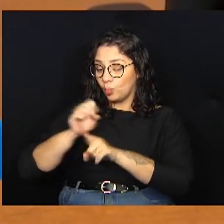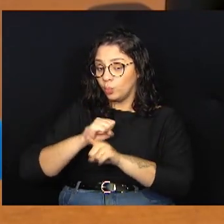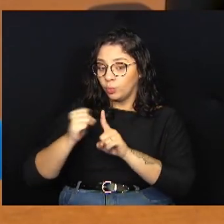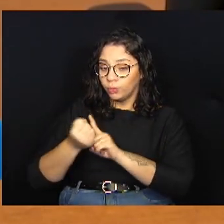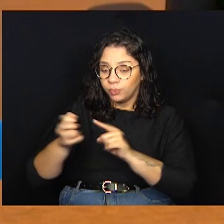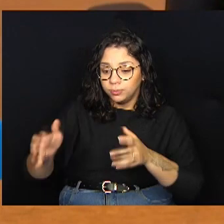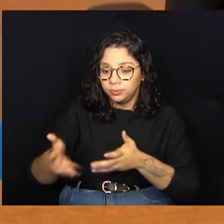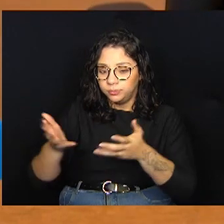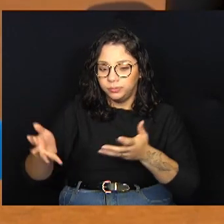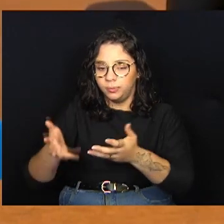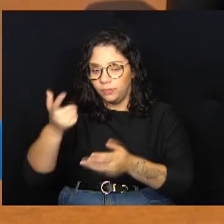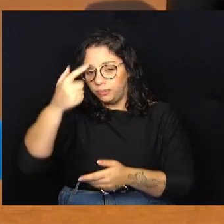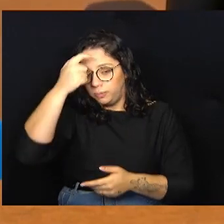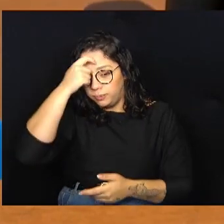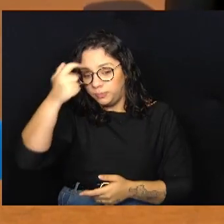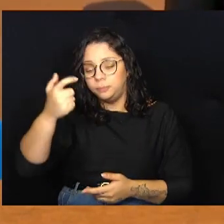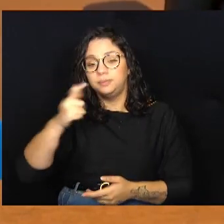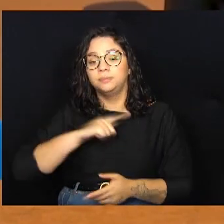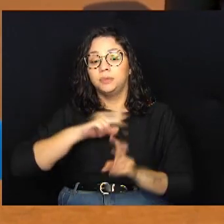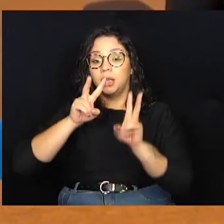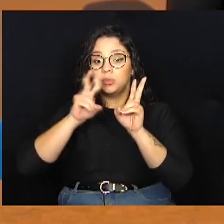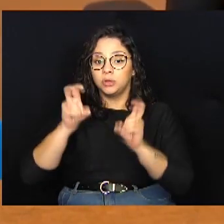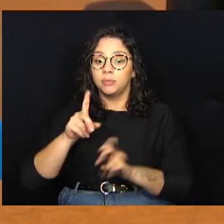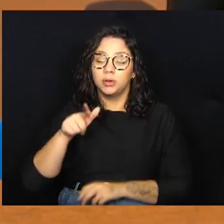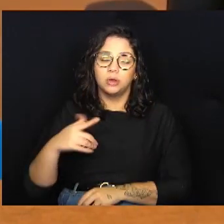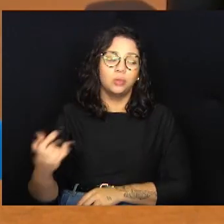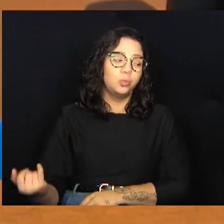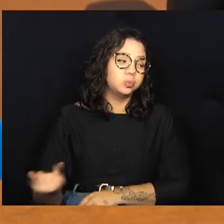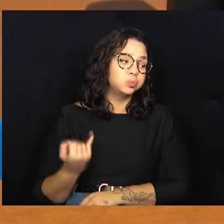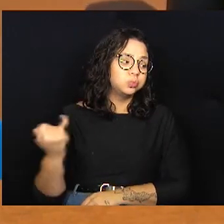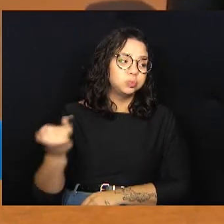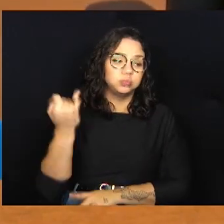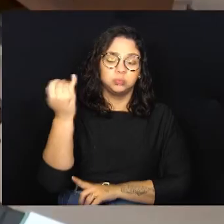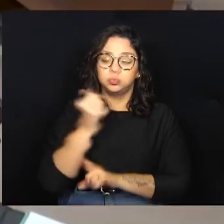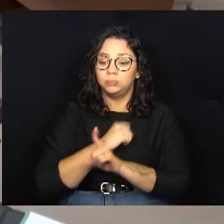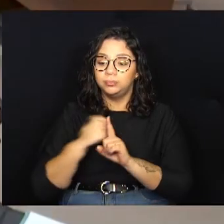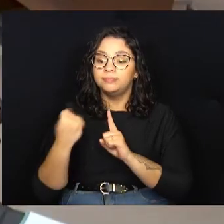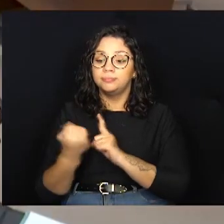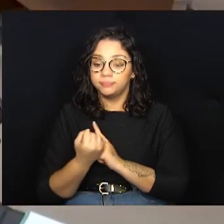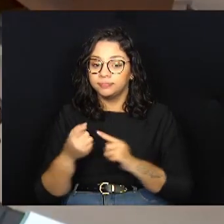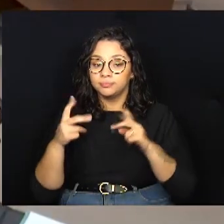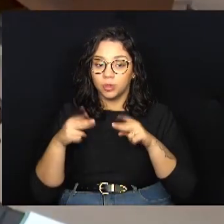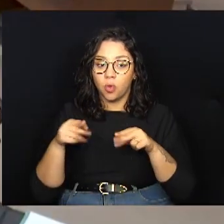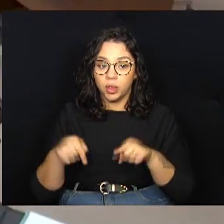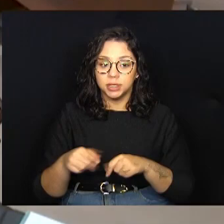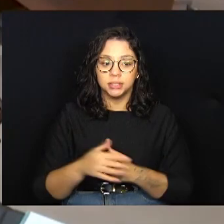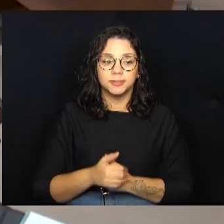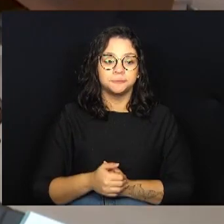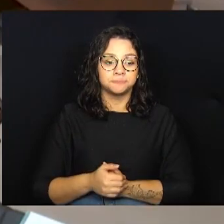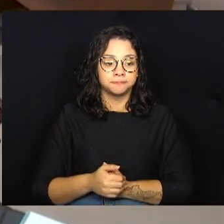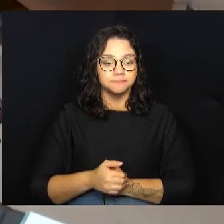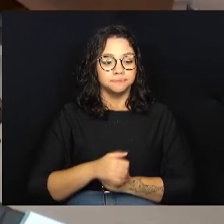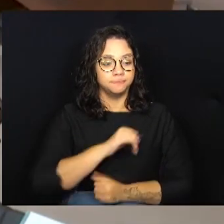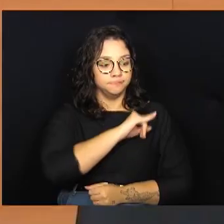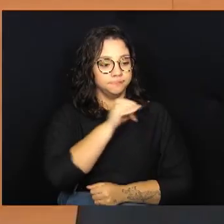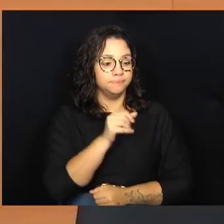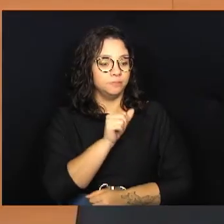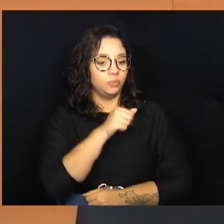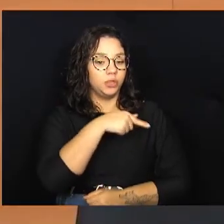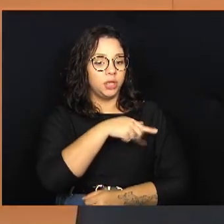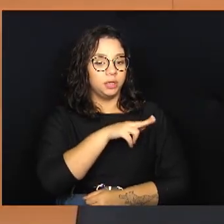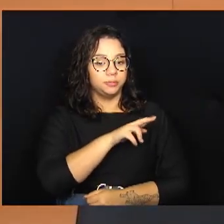conscientização de temas tão caros para a nossa sociedade como esse. Jaqueline, presidente da Comissão da